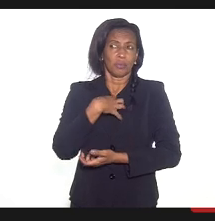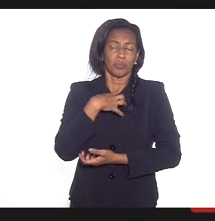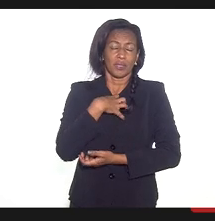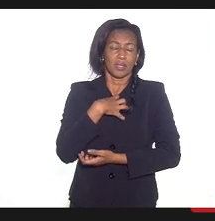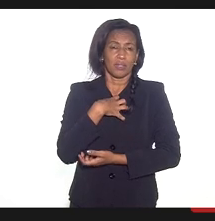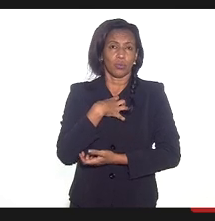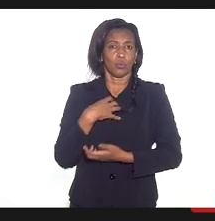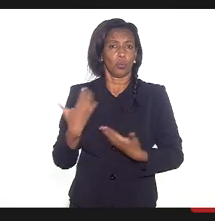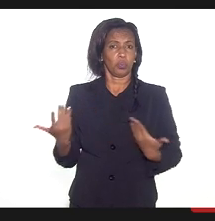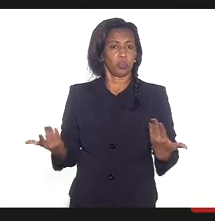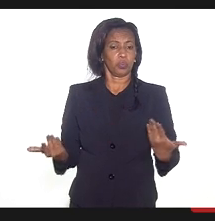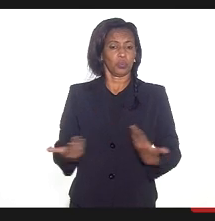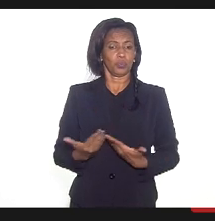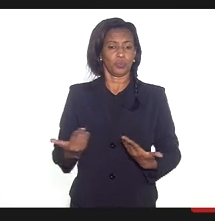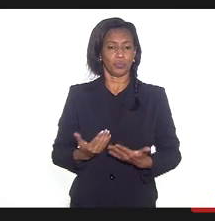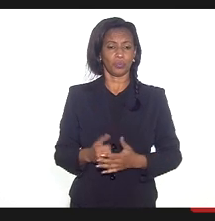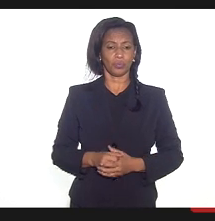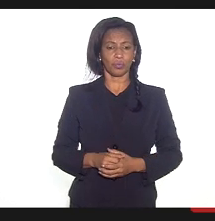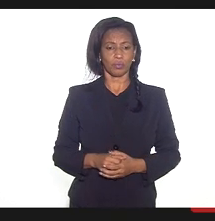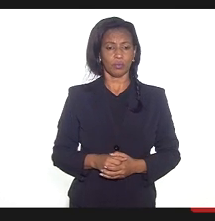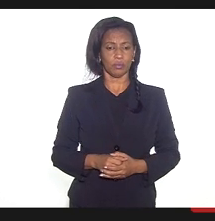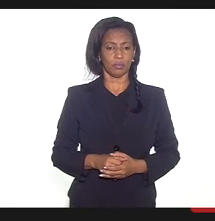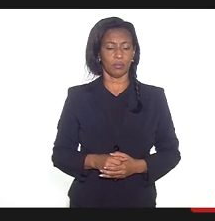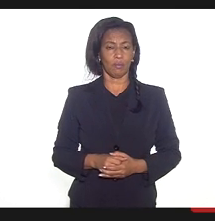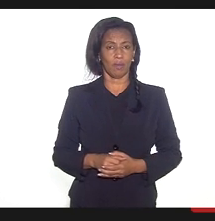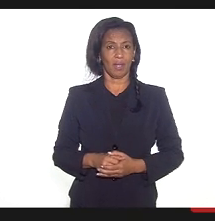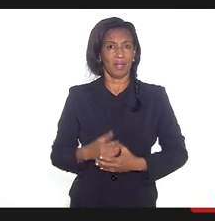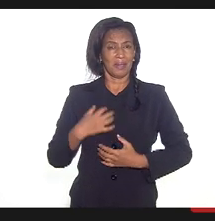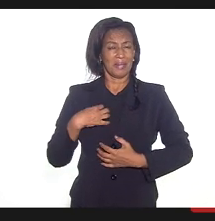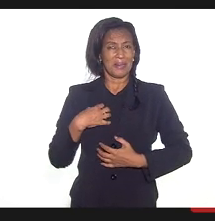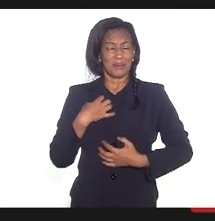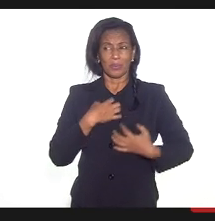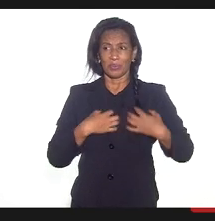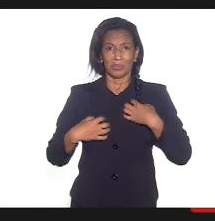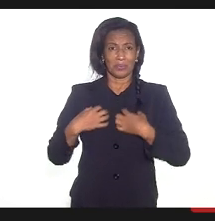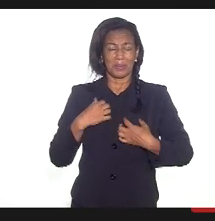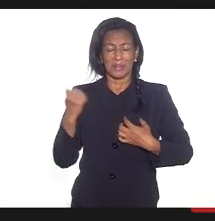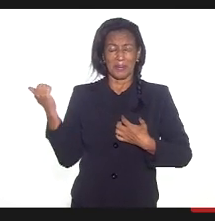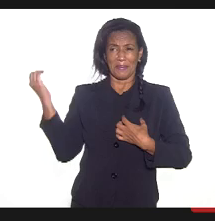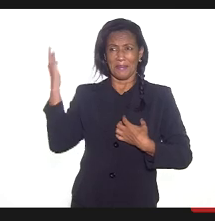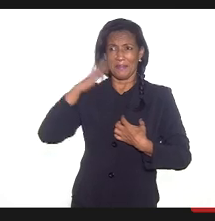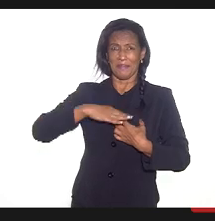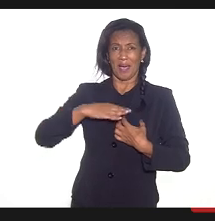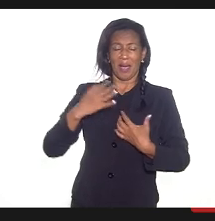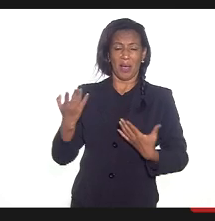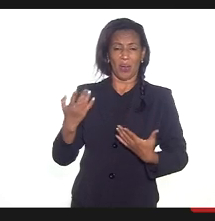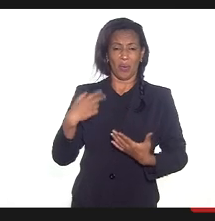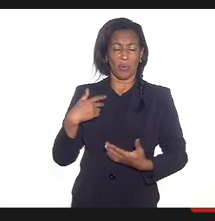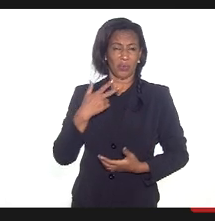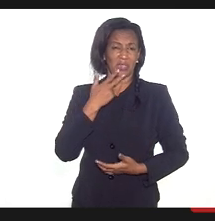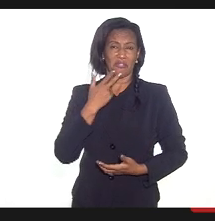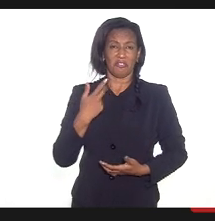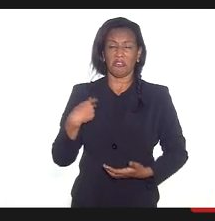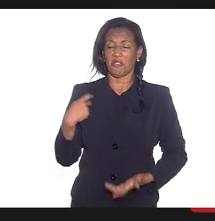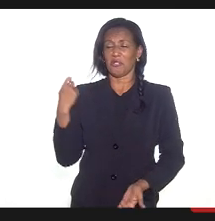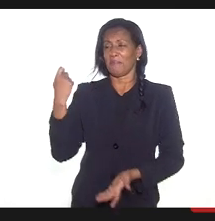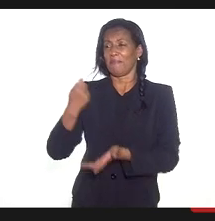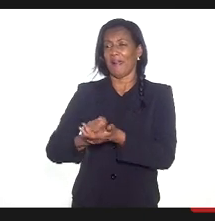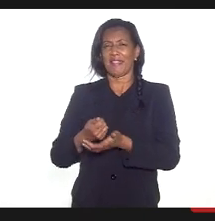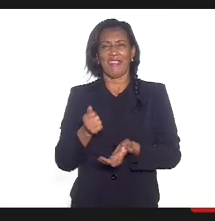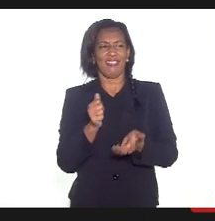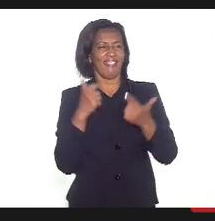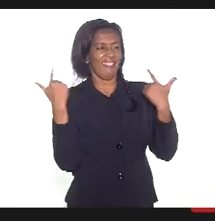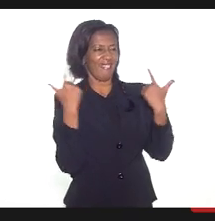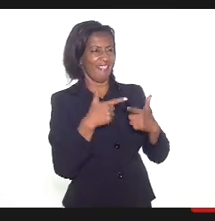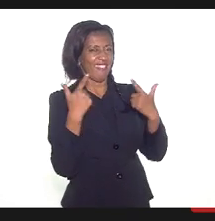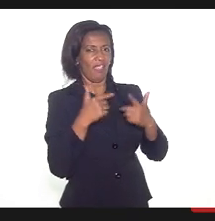muito, muito mal quando eu ouço dele que ele falou que ele não pagou nem um dia pelo que ele fez comigo.